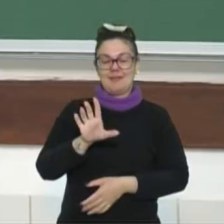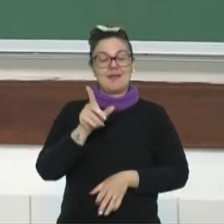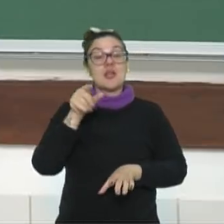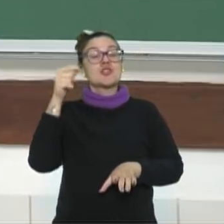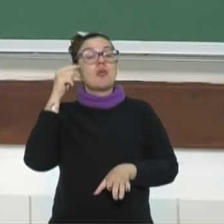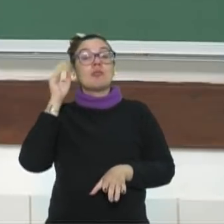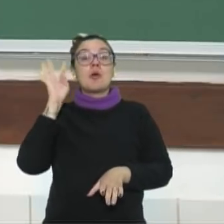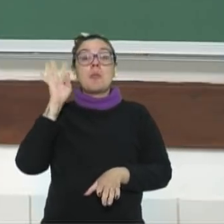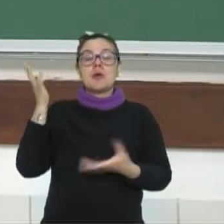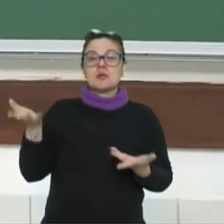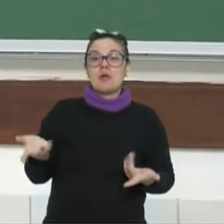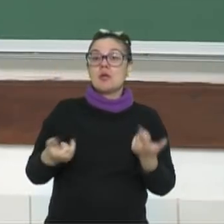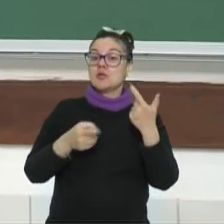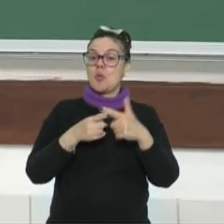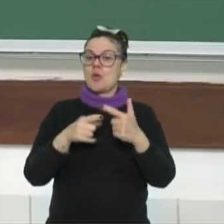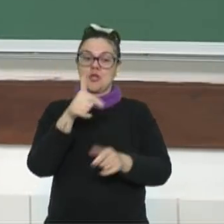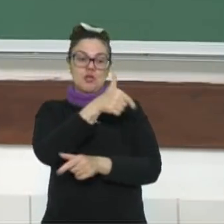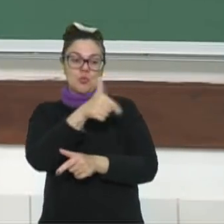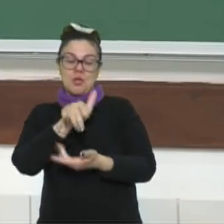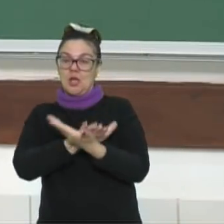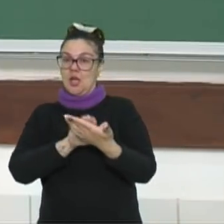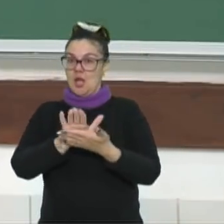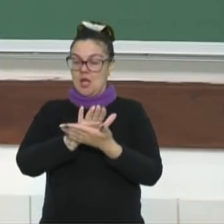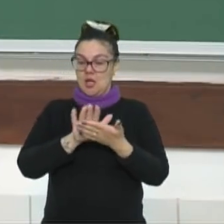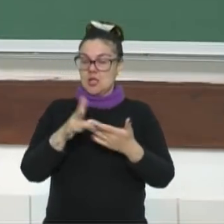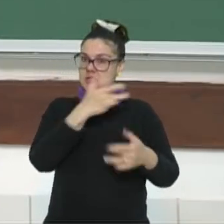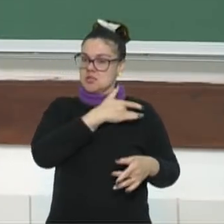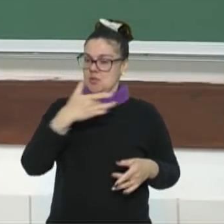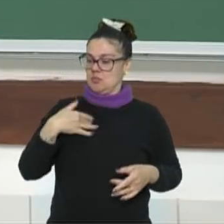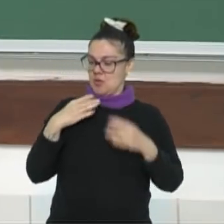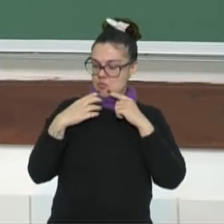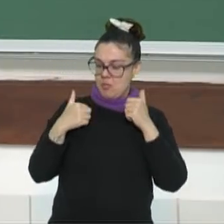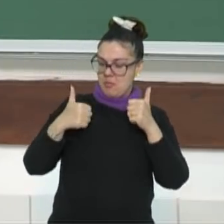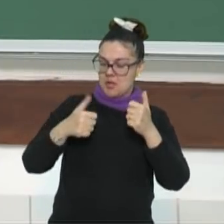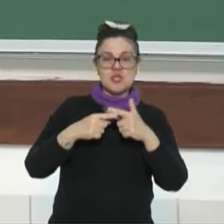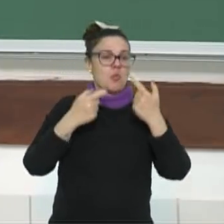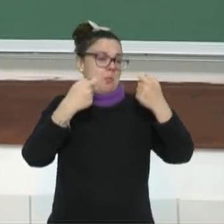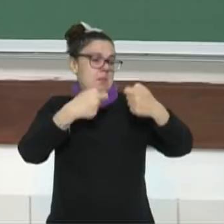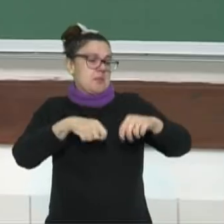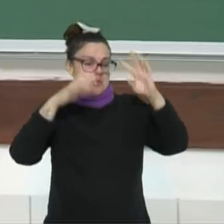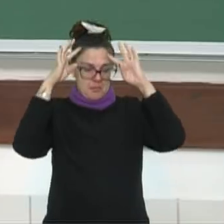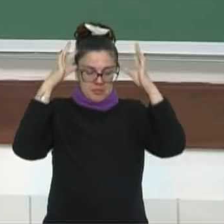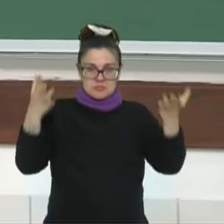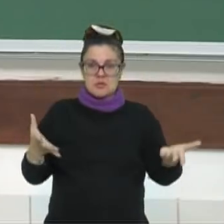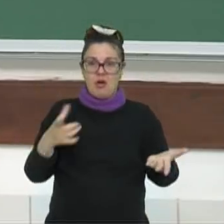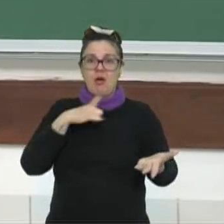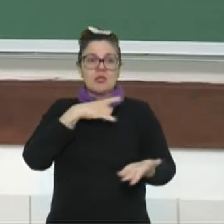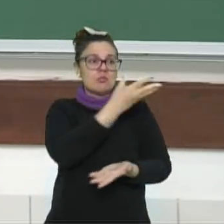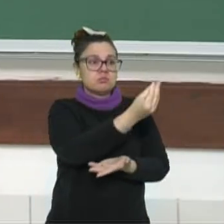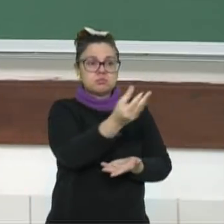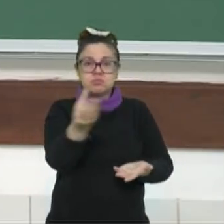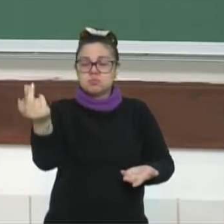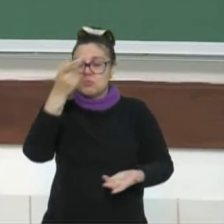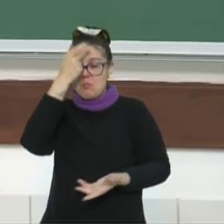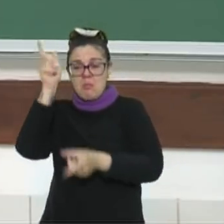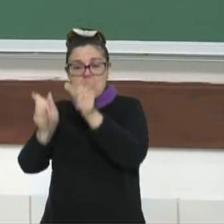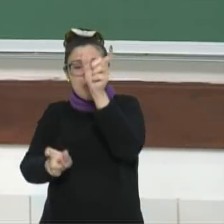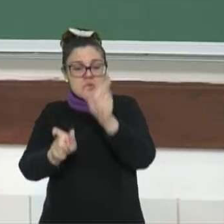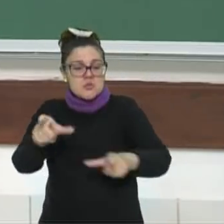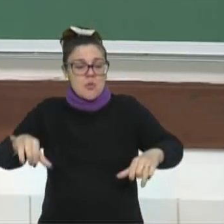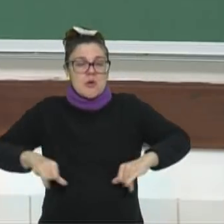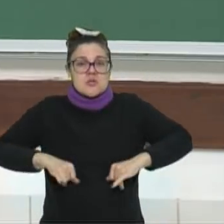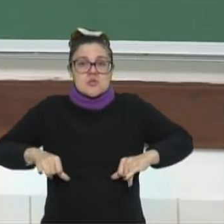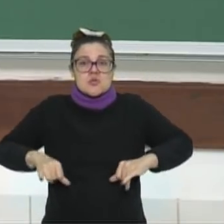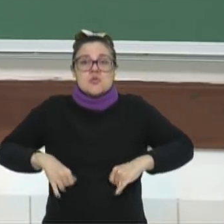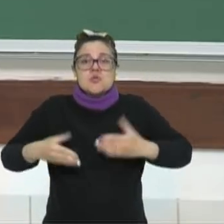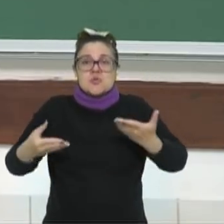nenhum. Mas não é porque a gente não tem que pensar sobre isso. Existem pessoas sofrendo com isso. E como a gente pensar, sendo que talvez na